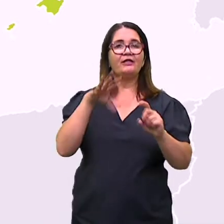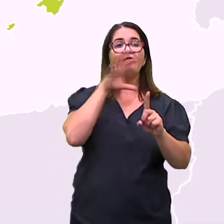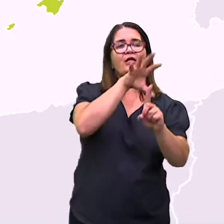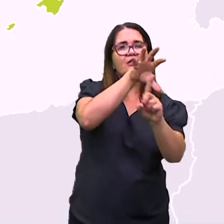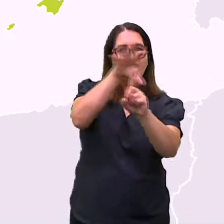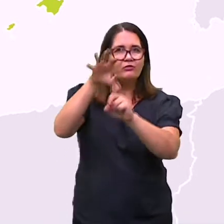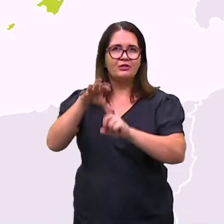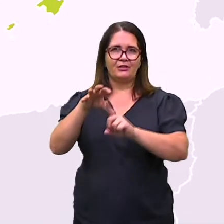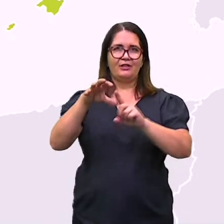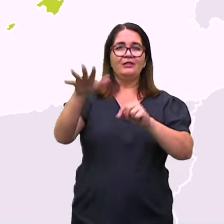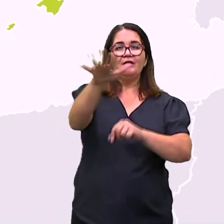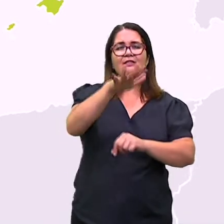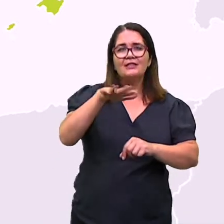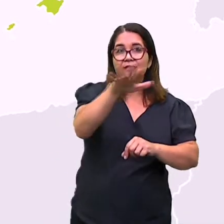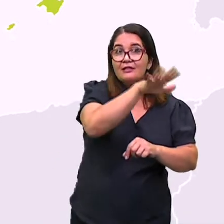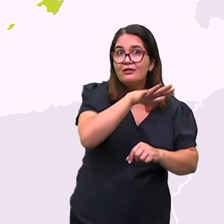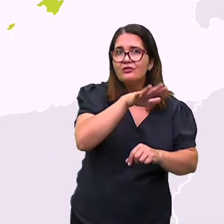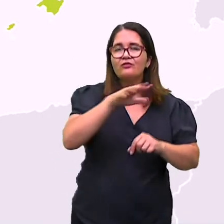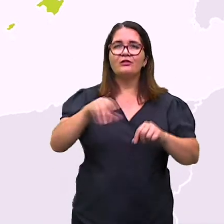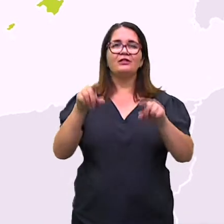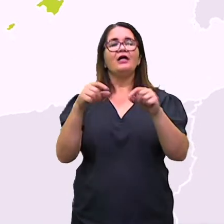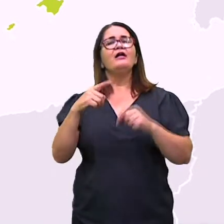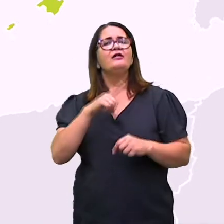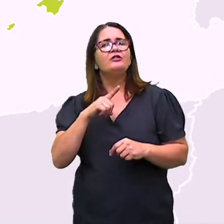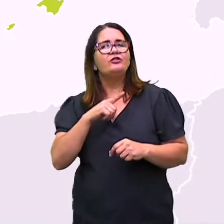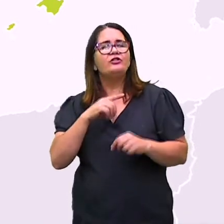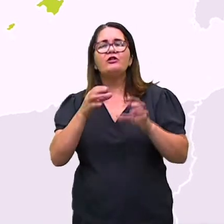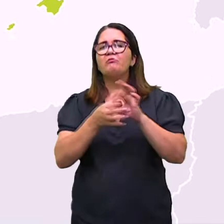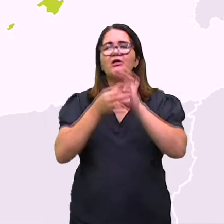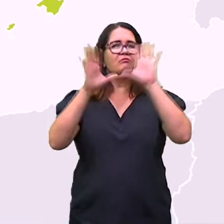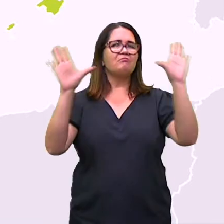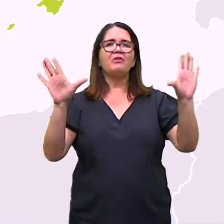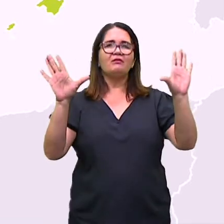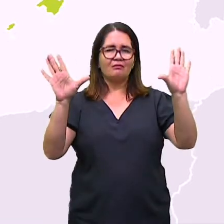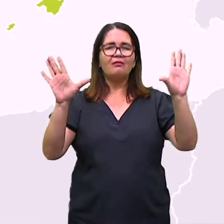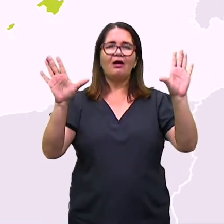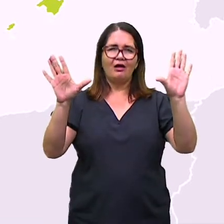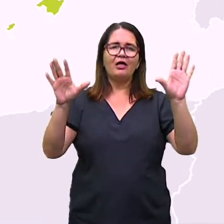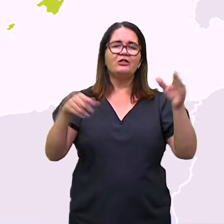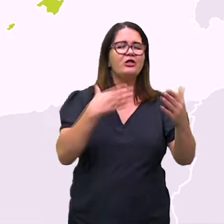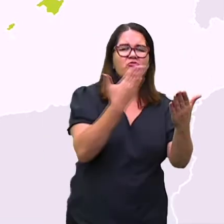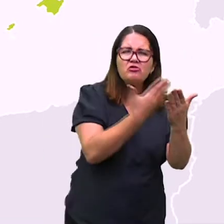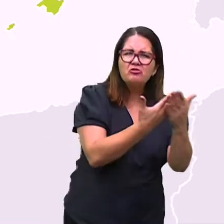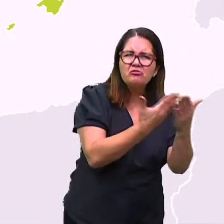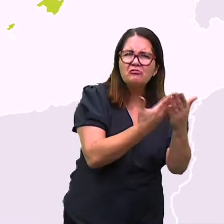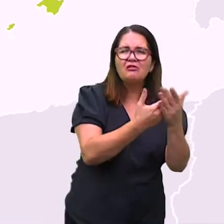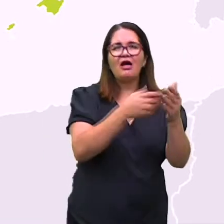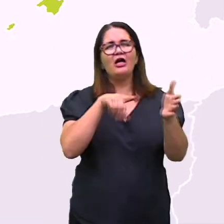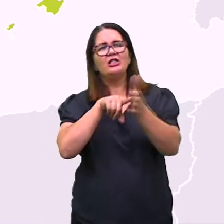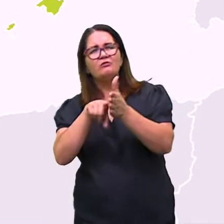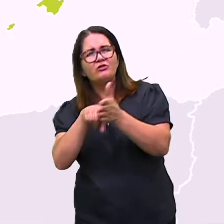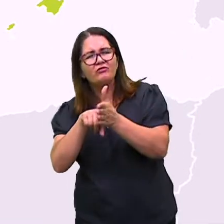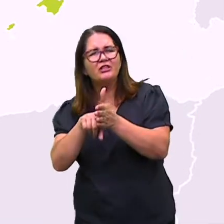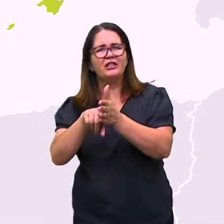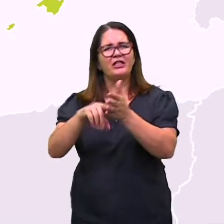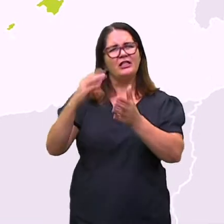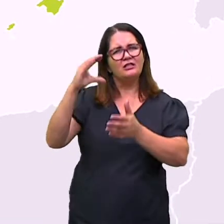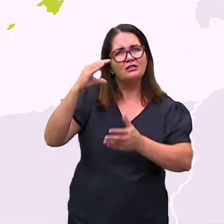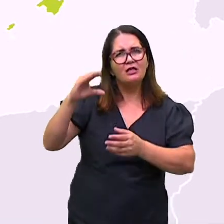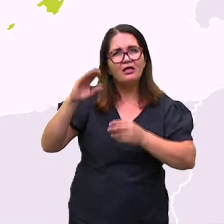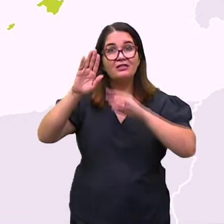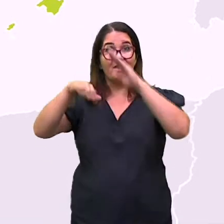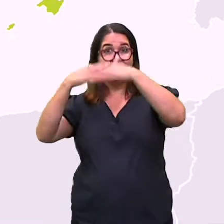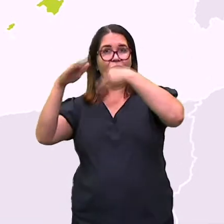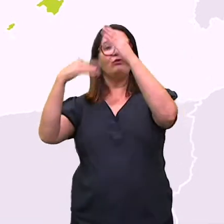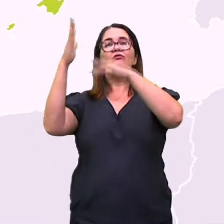nessa região e eles tinham a liberdade de estudar, de progredir em